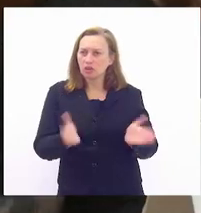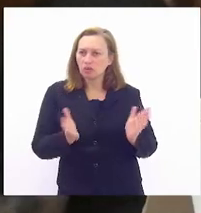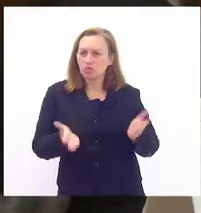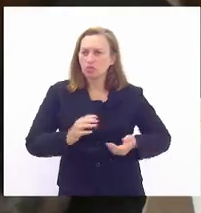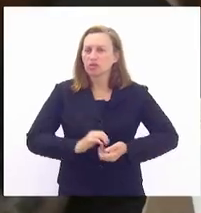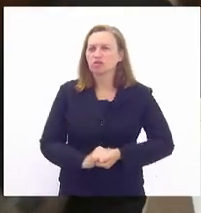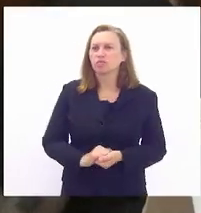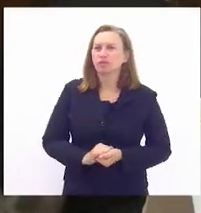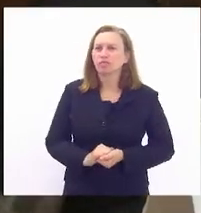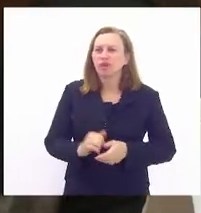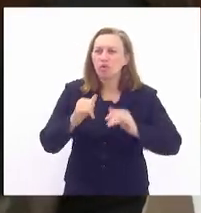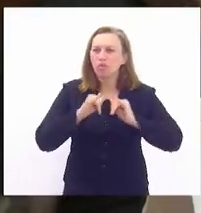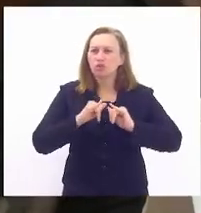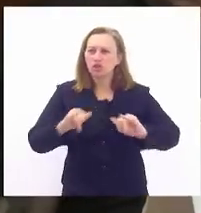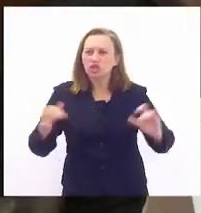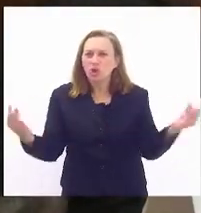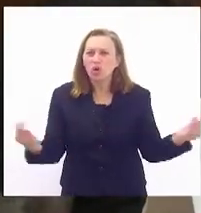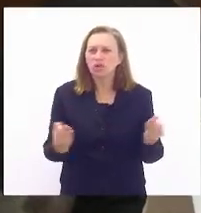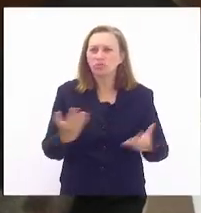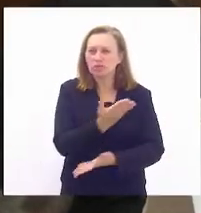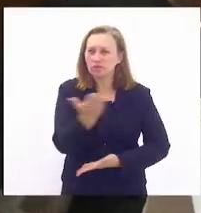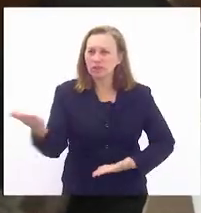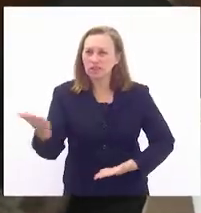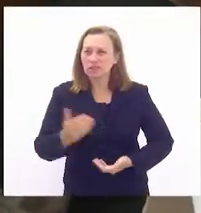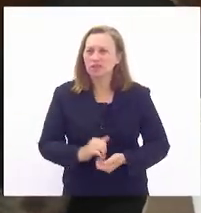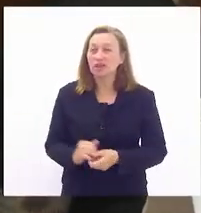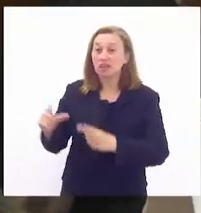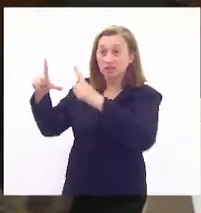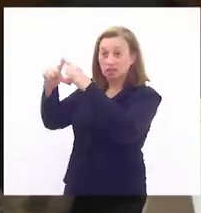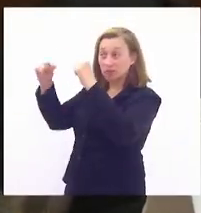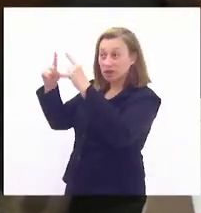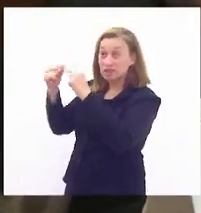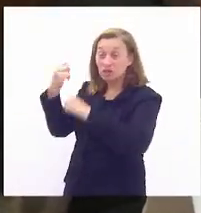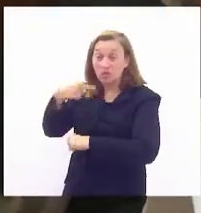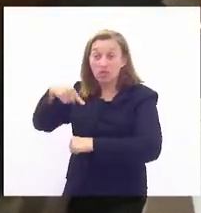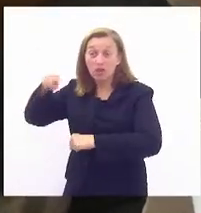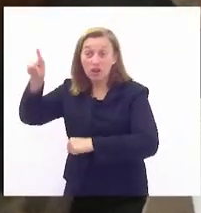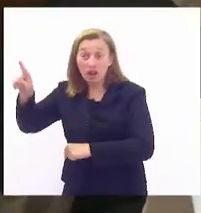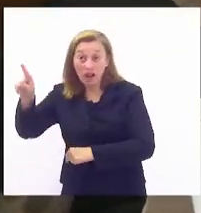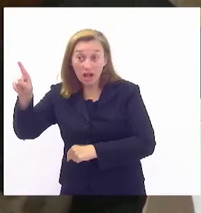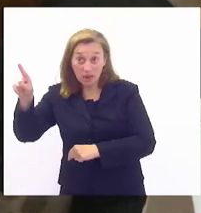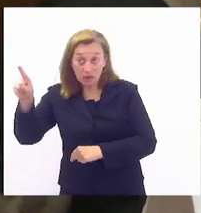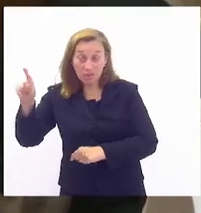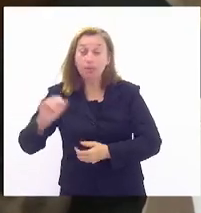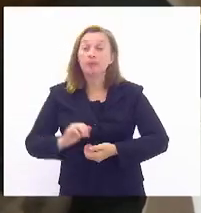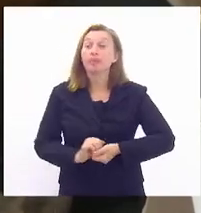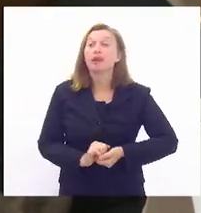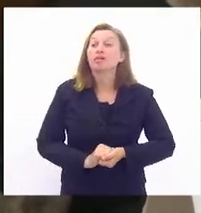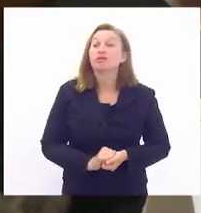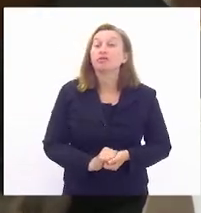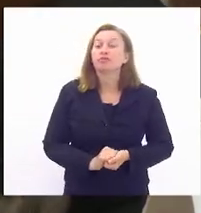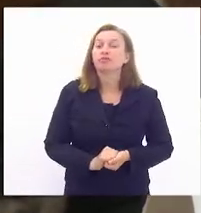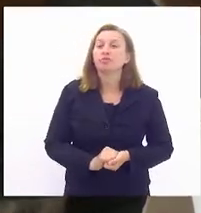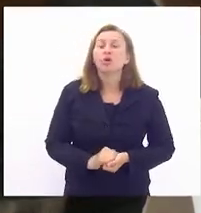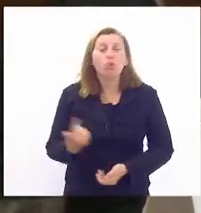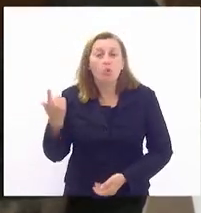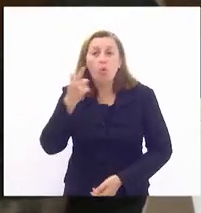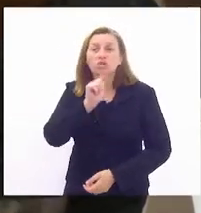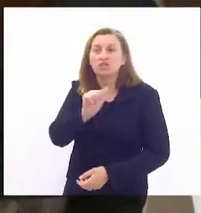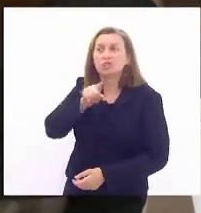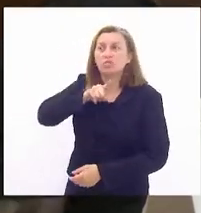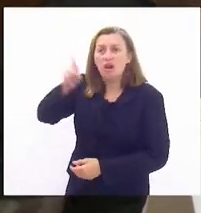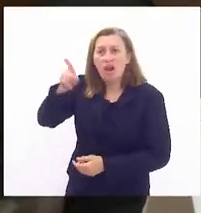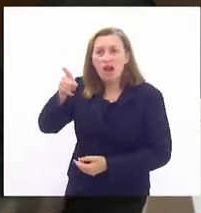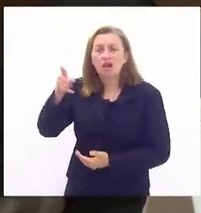ótima notícia para todos vocês. Estive em Brasília ao longo dessa semana, quem acompanhou minhas redes sociais viu, e nós conseguimos